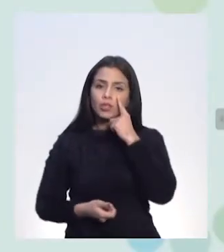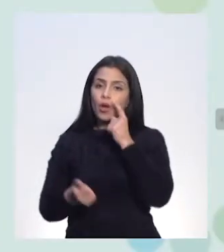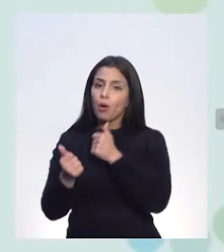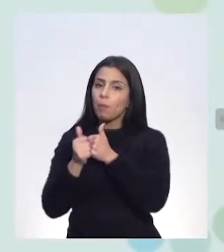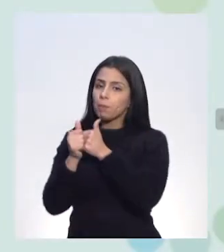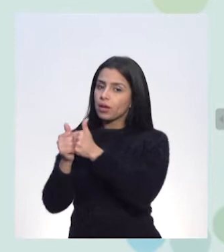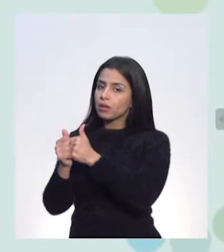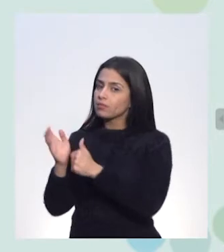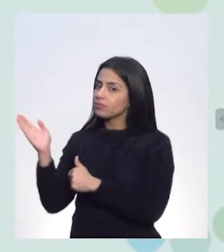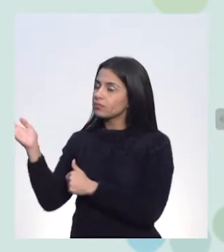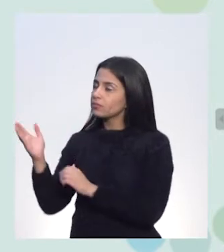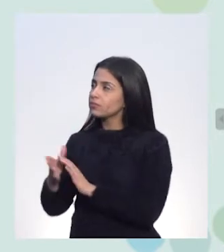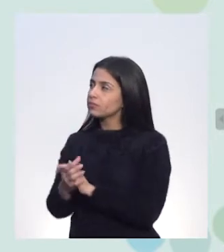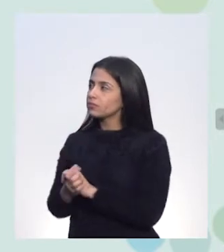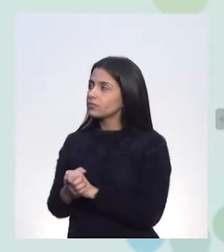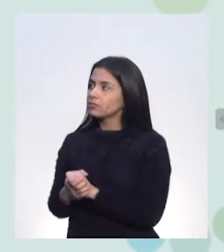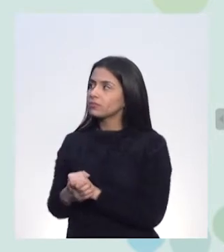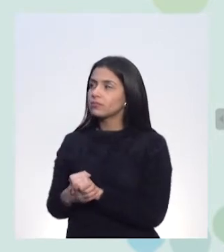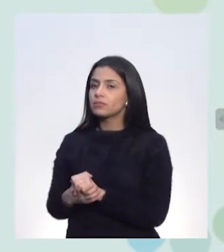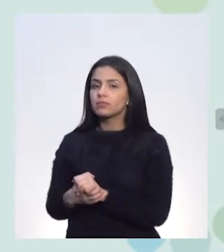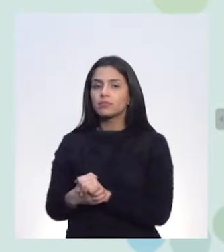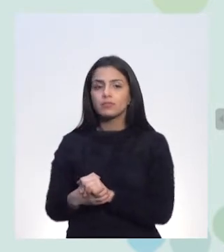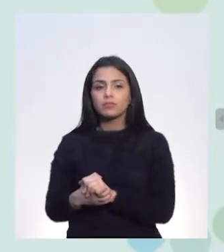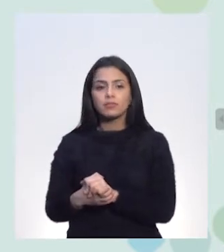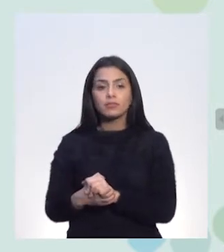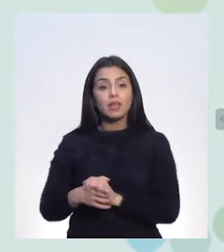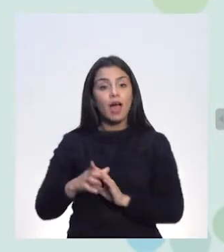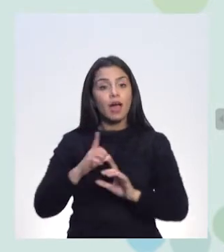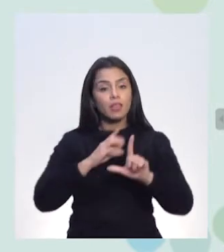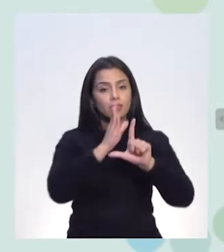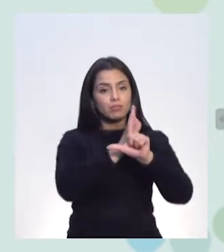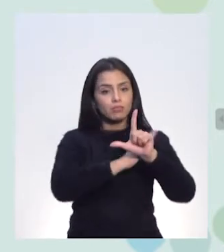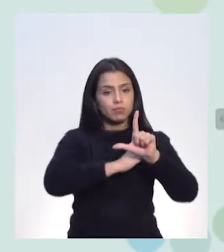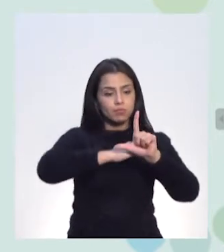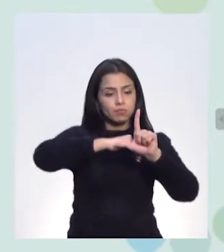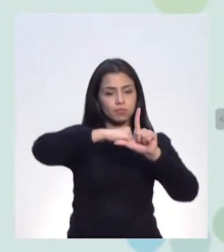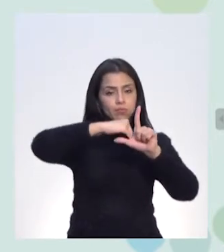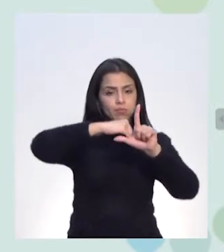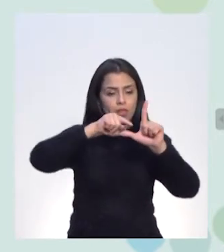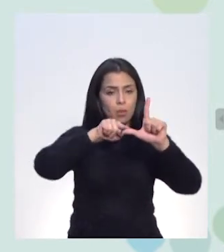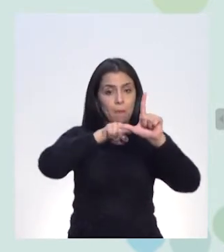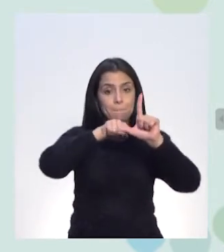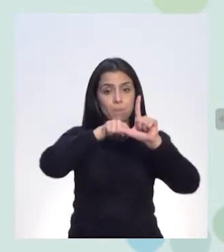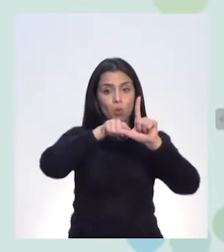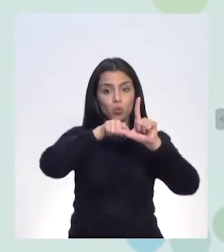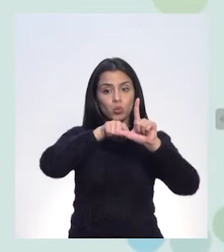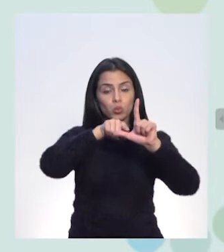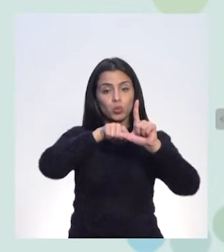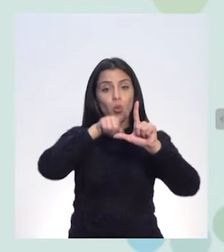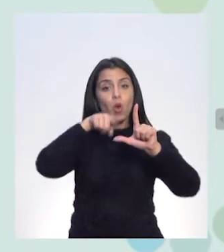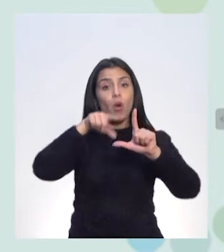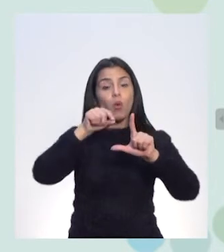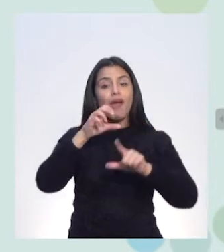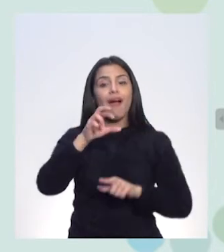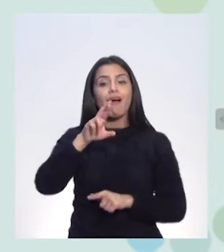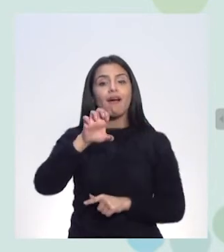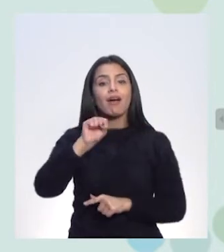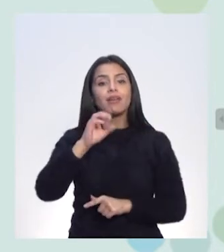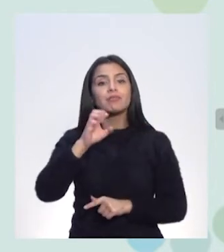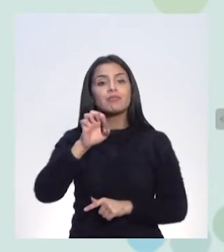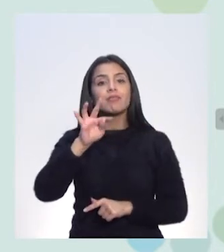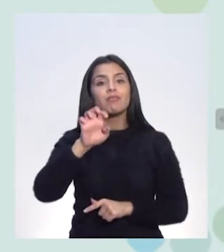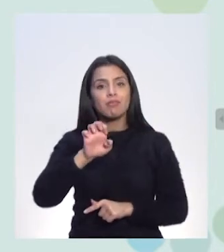X, eu tenho nesse pontinho a lua crescente. Aí, quando ele chega na direção